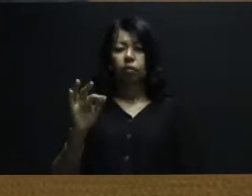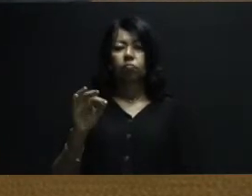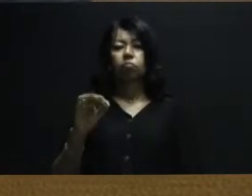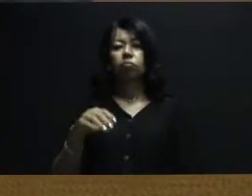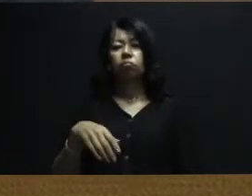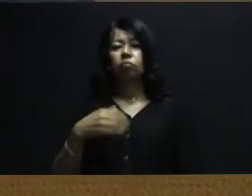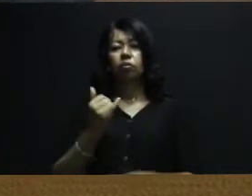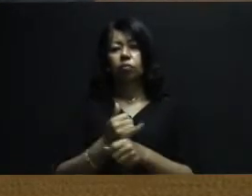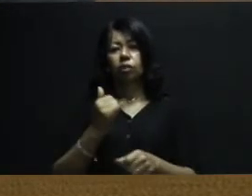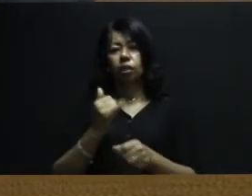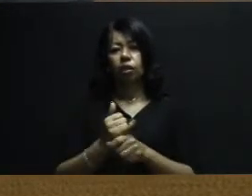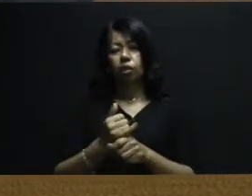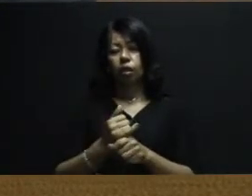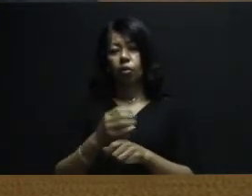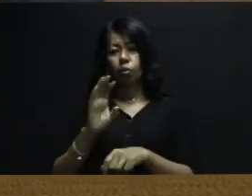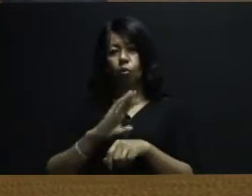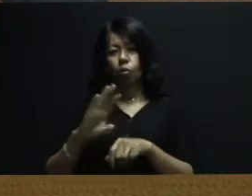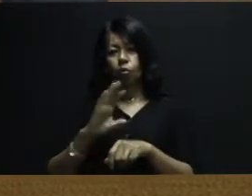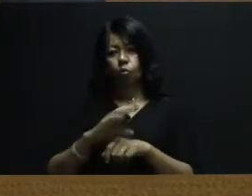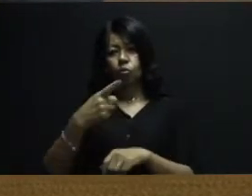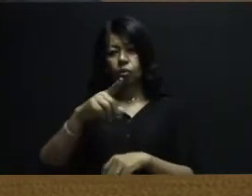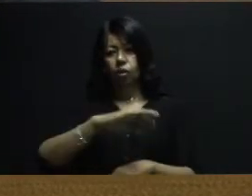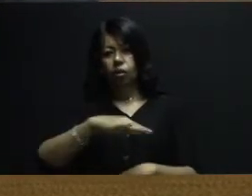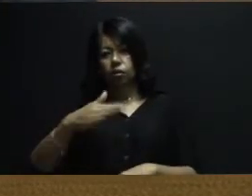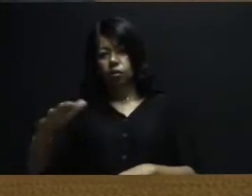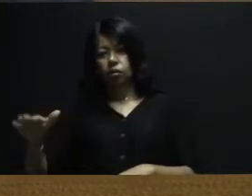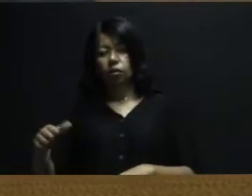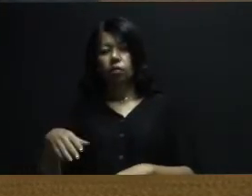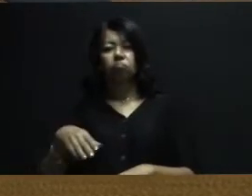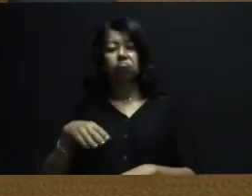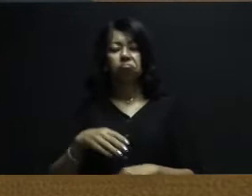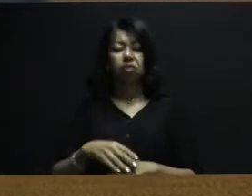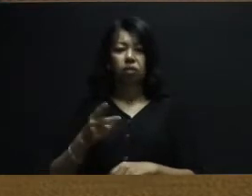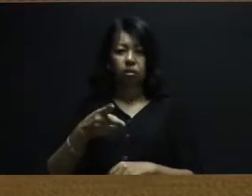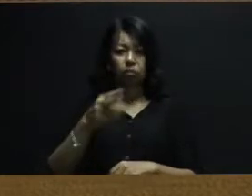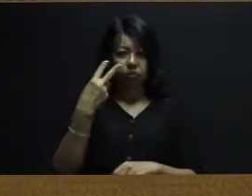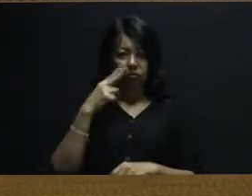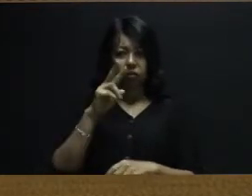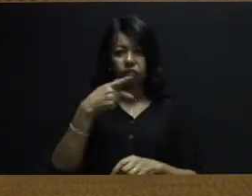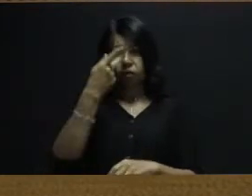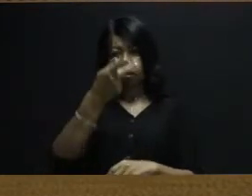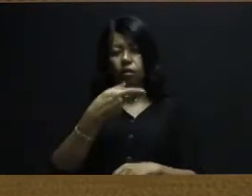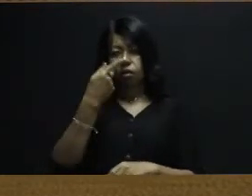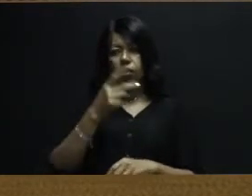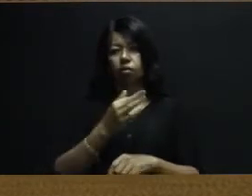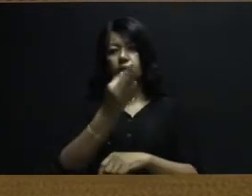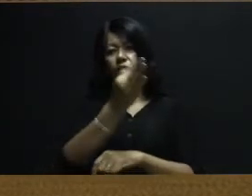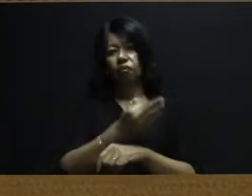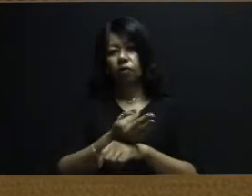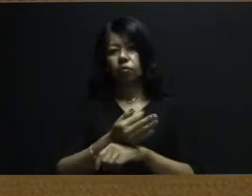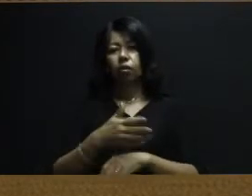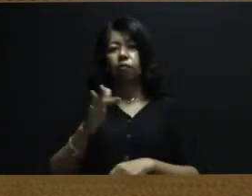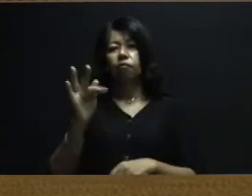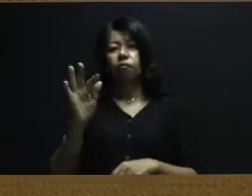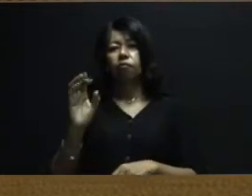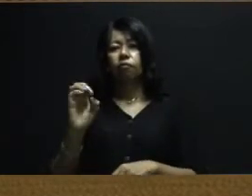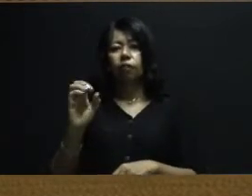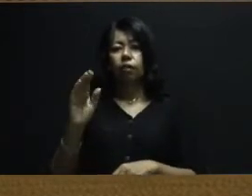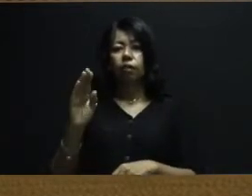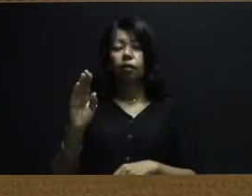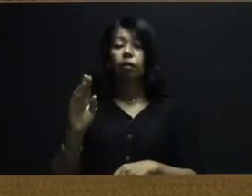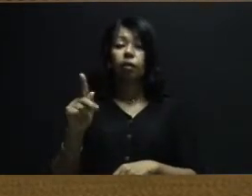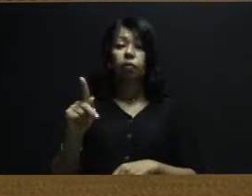Santos, e ouço falar da minha faculdade, a maioria dos homenageados formados na FEFES. Isso é muito bom,